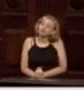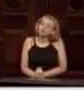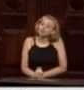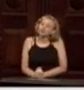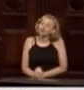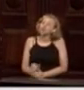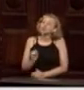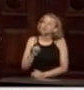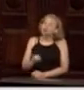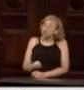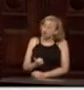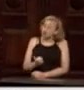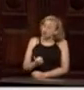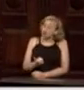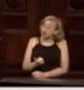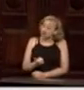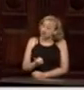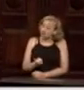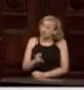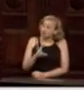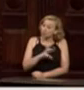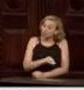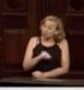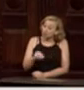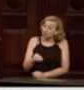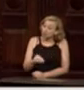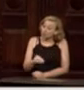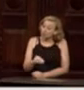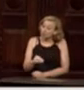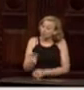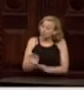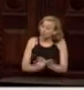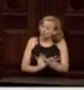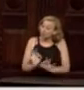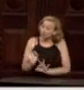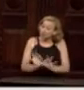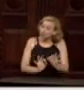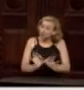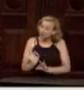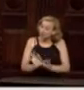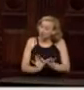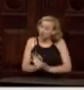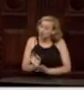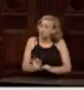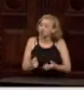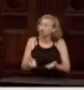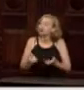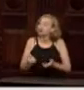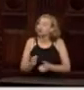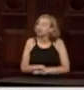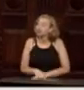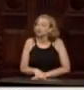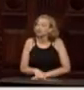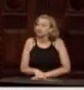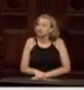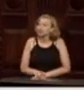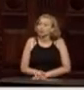Se os seus proventos práticos não chegam a alcançar 1/4 do que gastam.